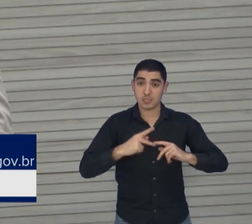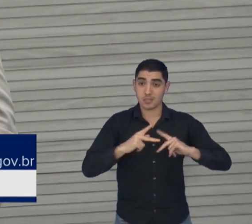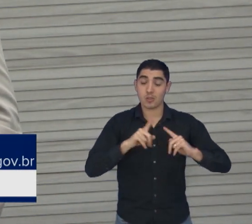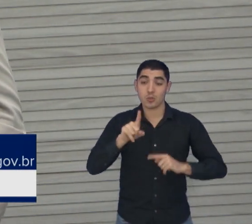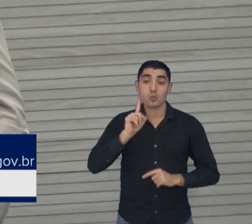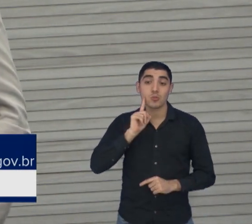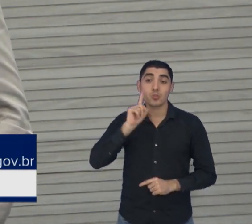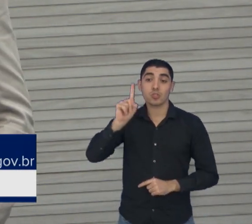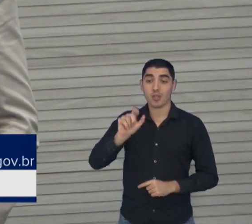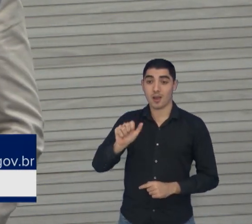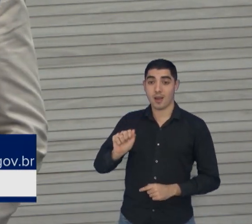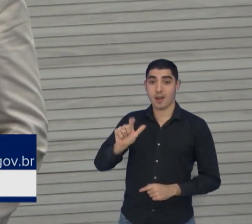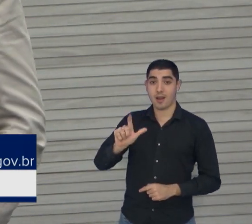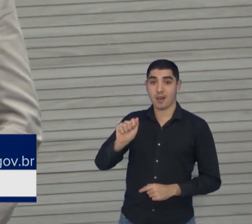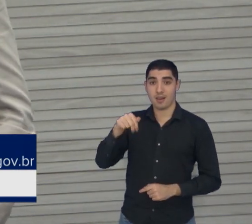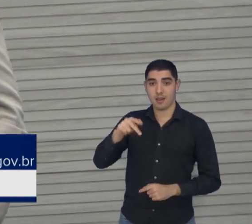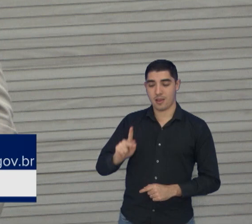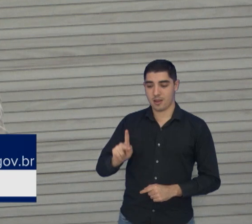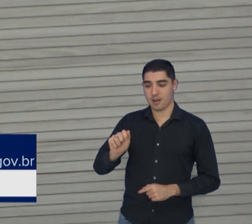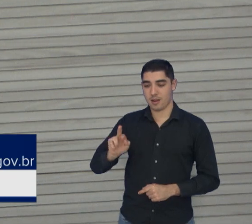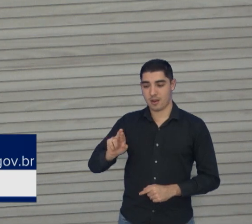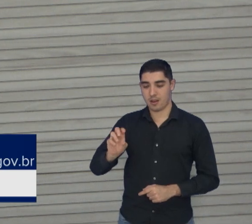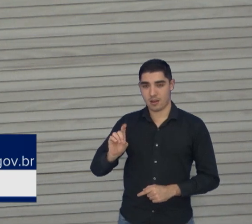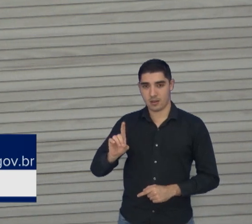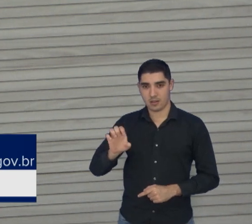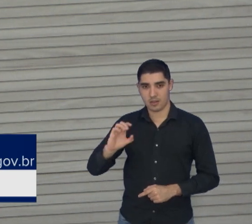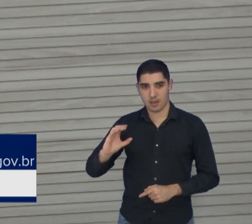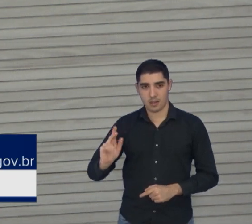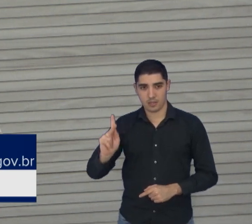Kardec, instituído pela Lei